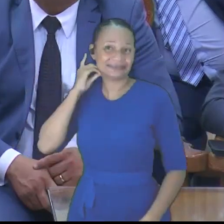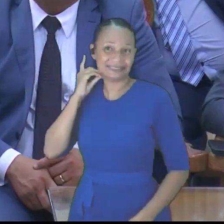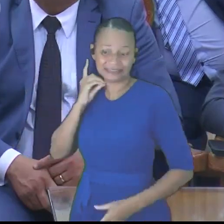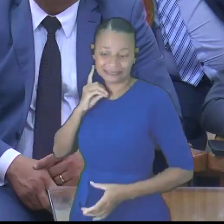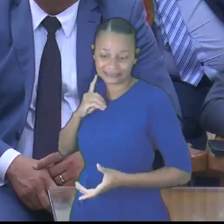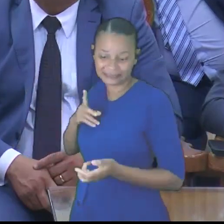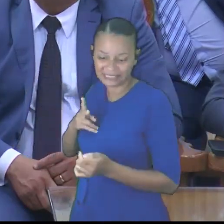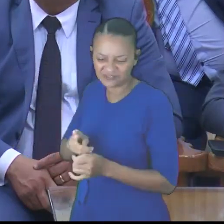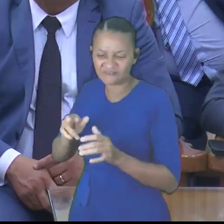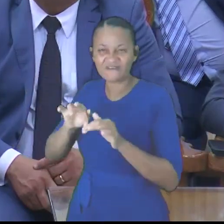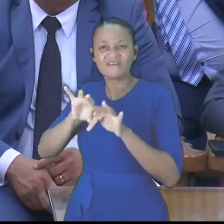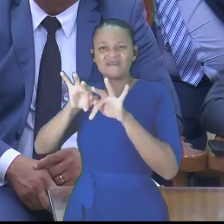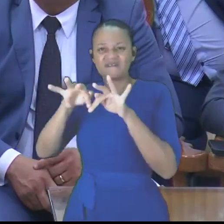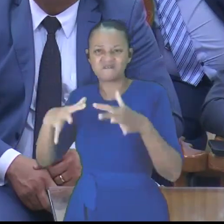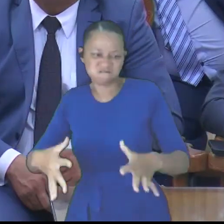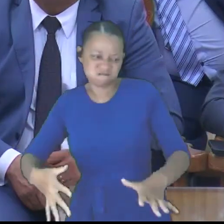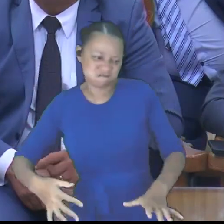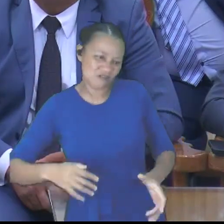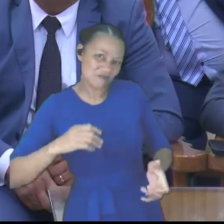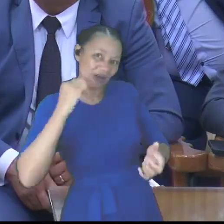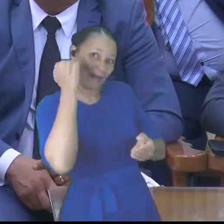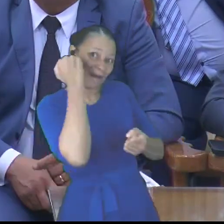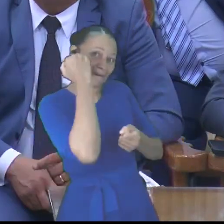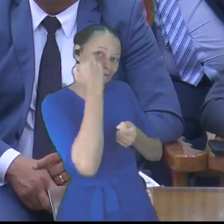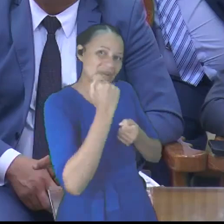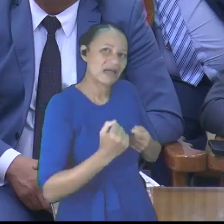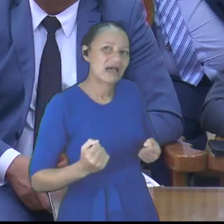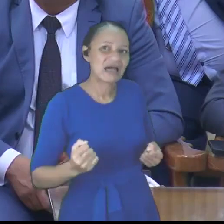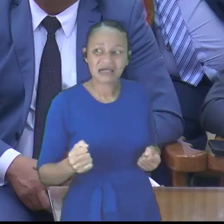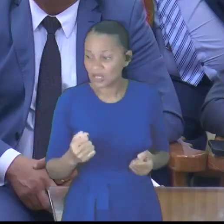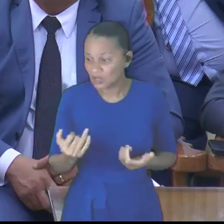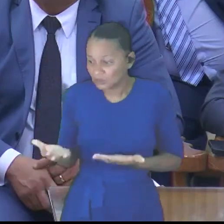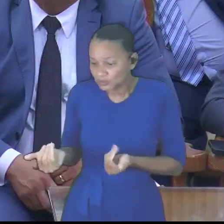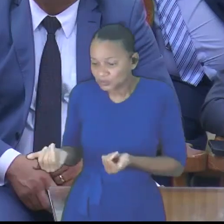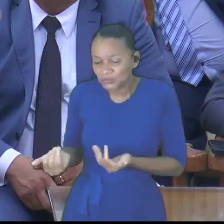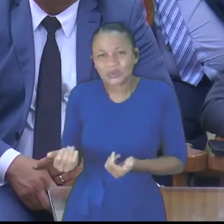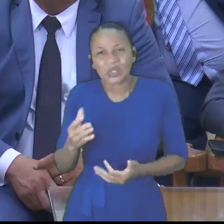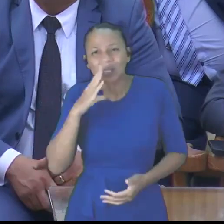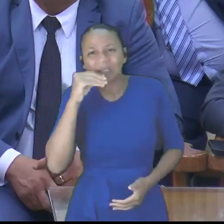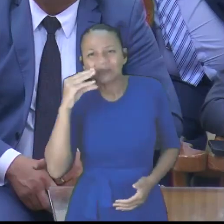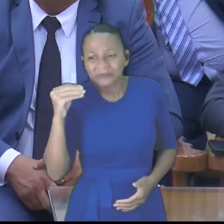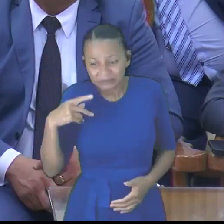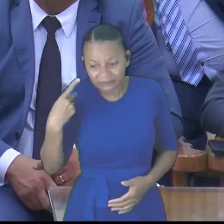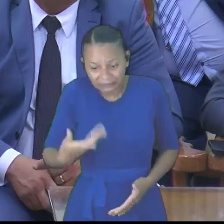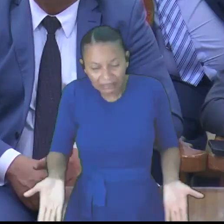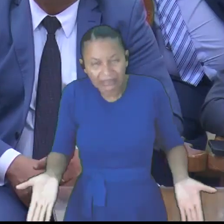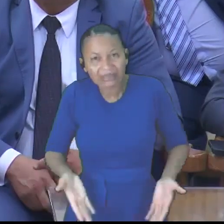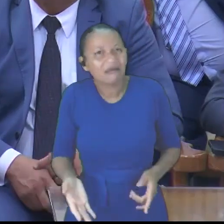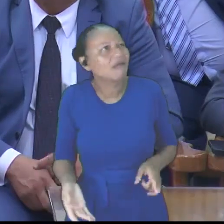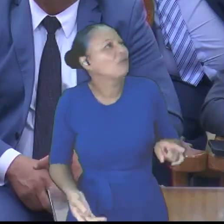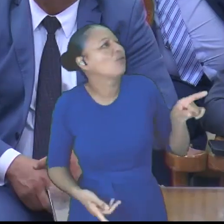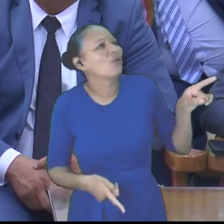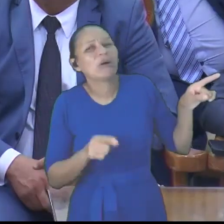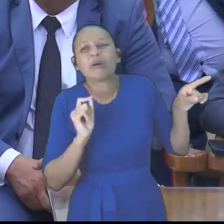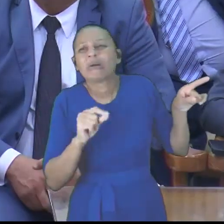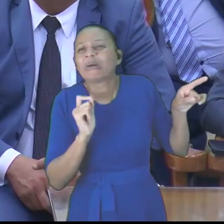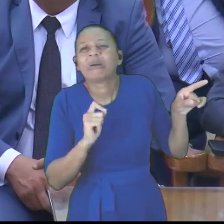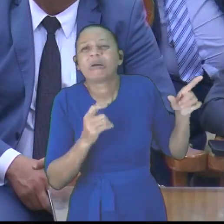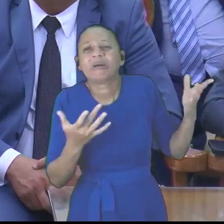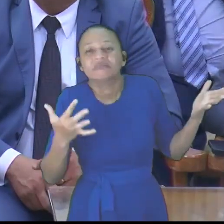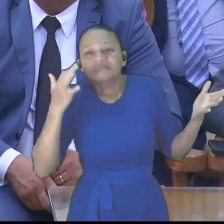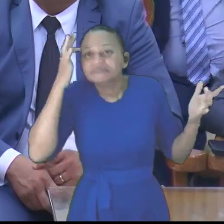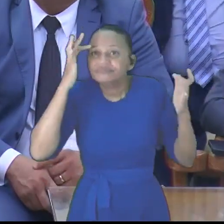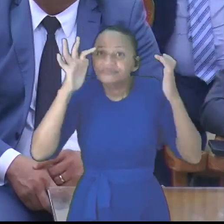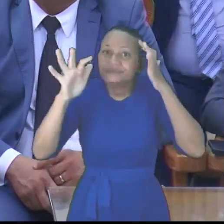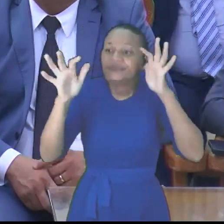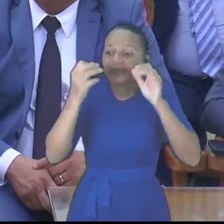e os filisteus com a faca para cortar o cabelo dele. E os jovens e adolescentes desta geração, eles não sabem mais quem